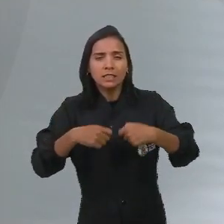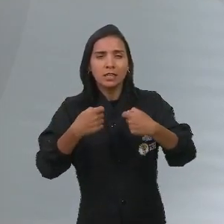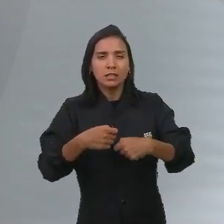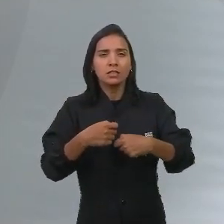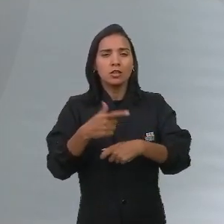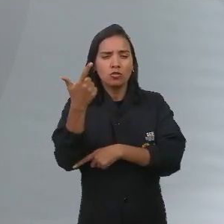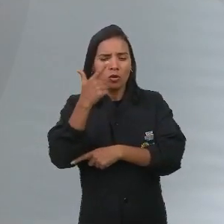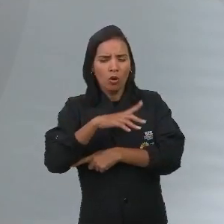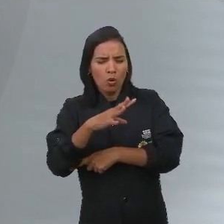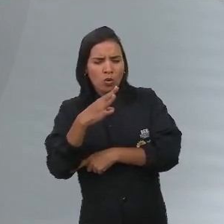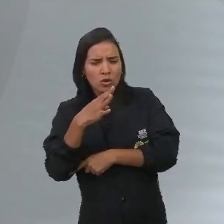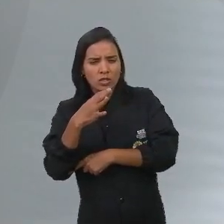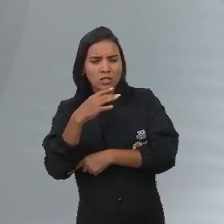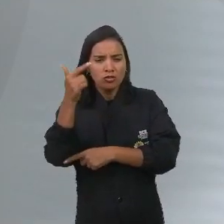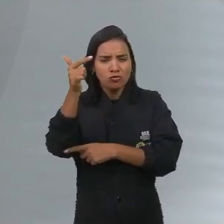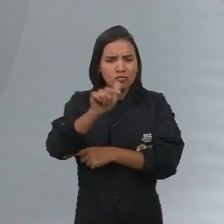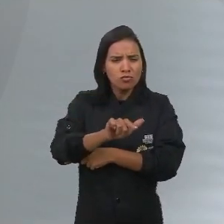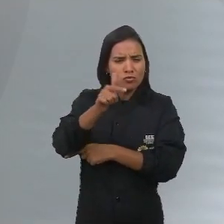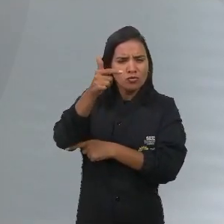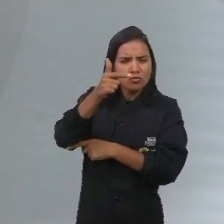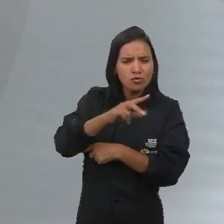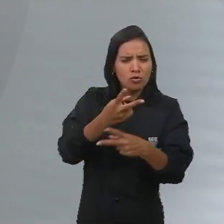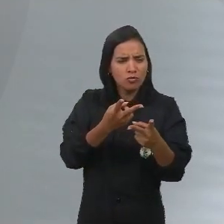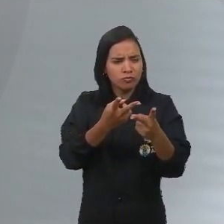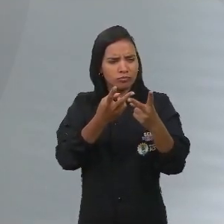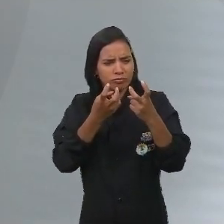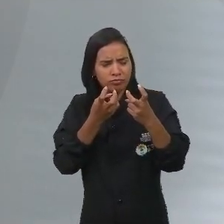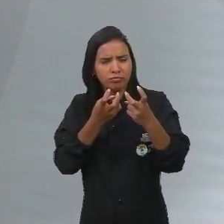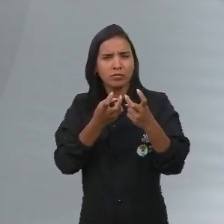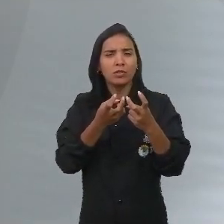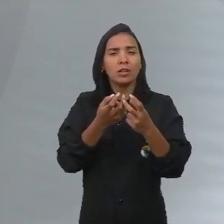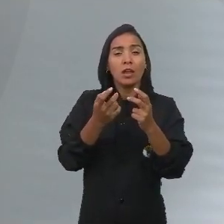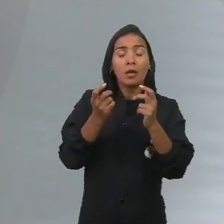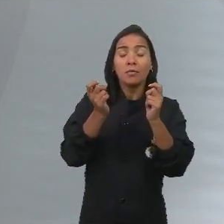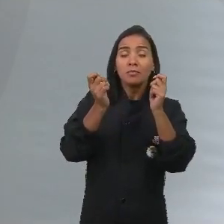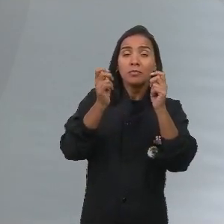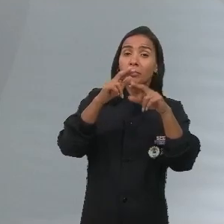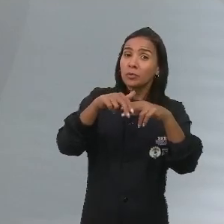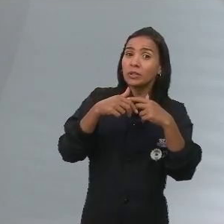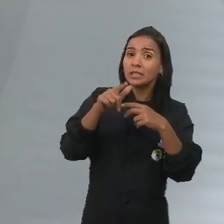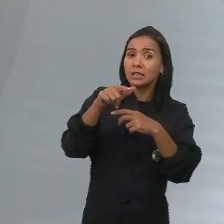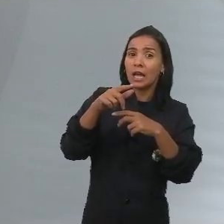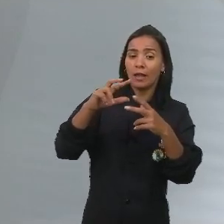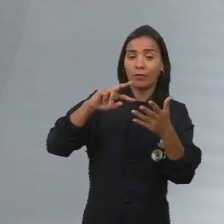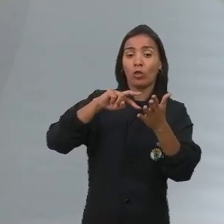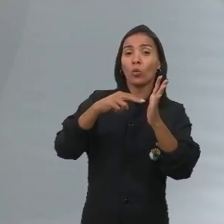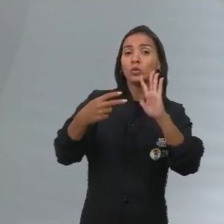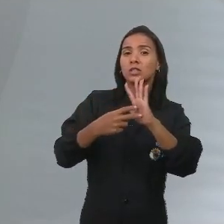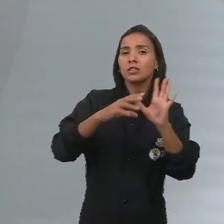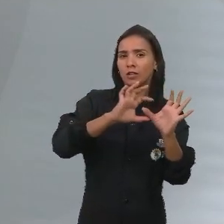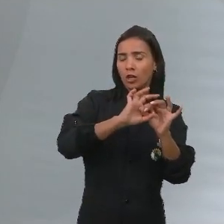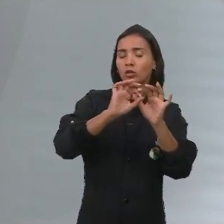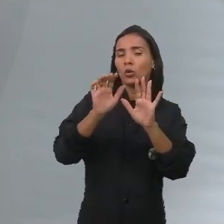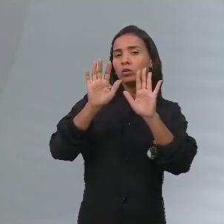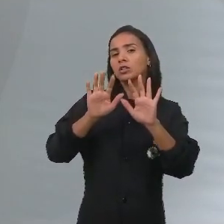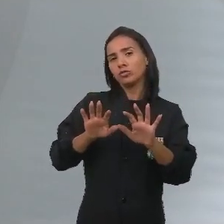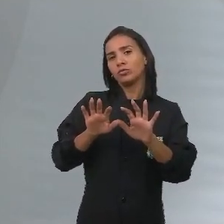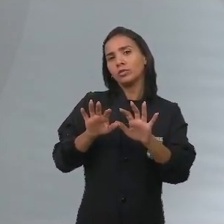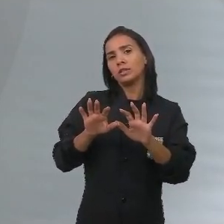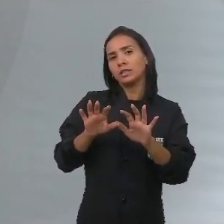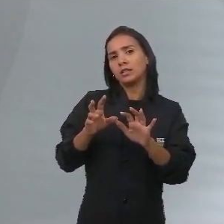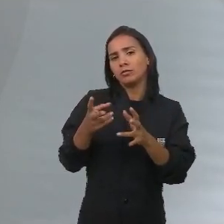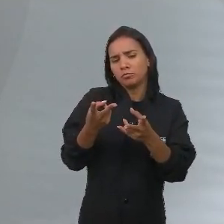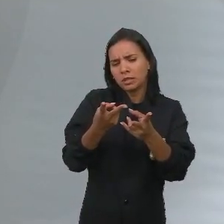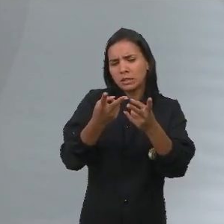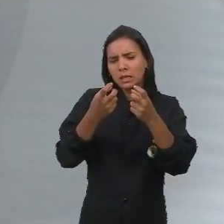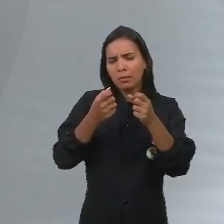aquelas ações que são desenvolvidas então reconhecer vai nesse aspecto de respeitar e de evidenciar de dar